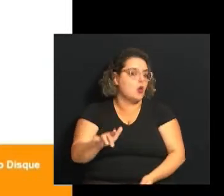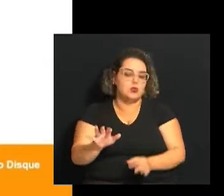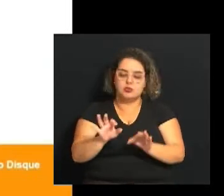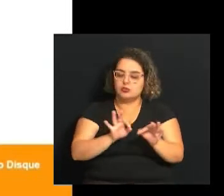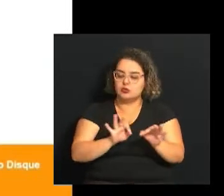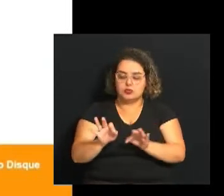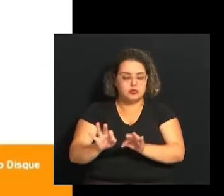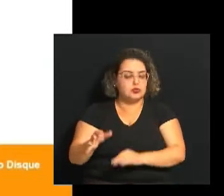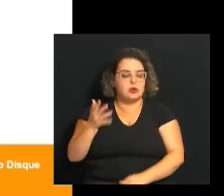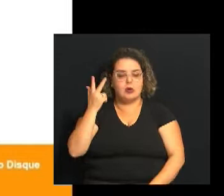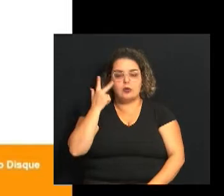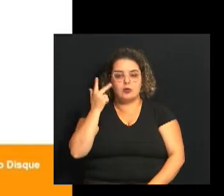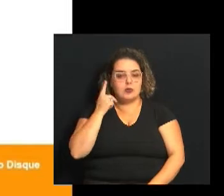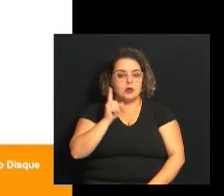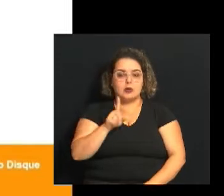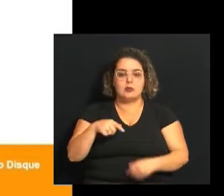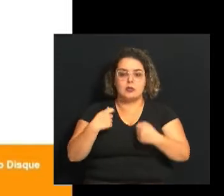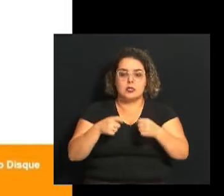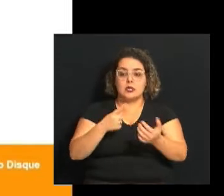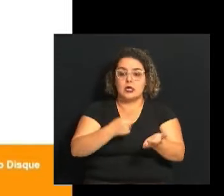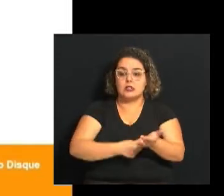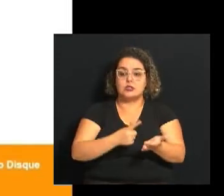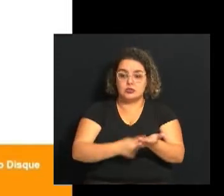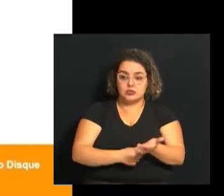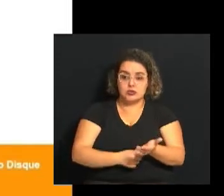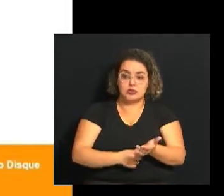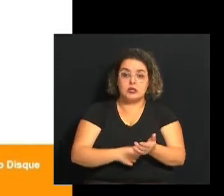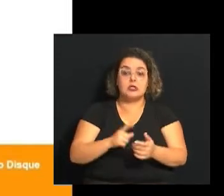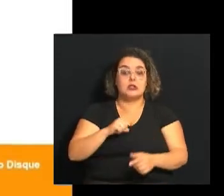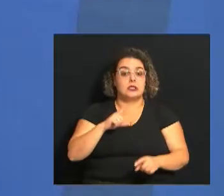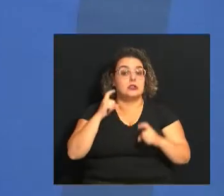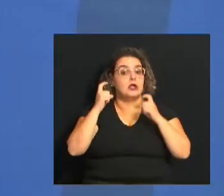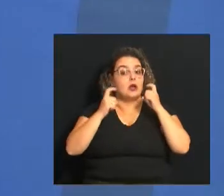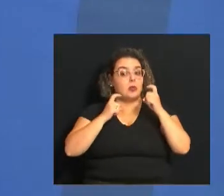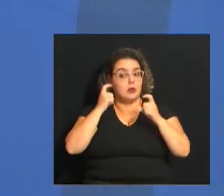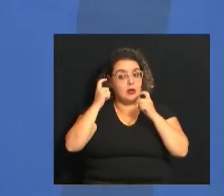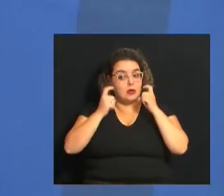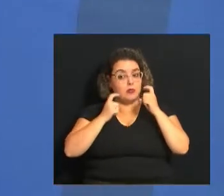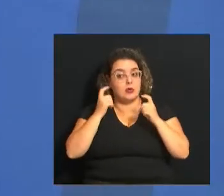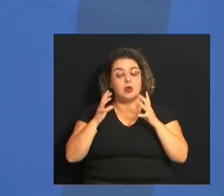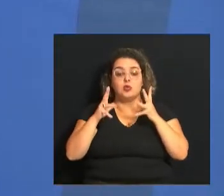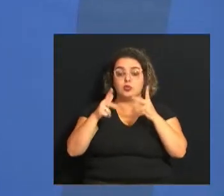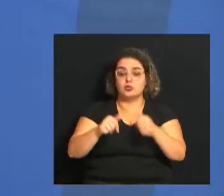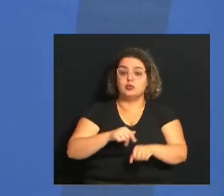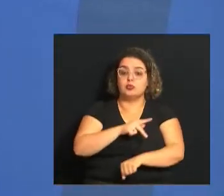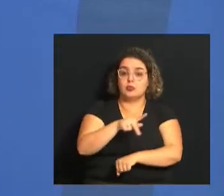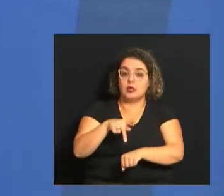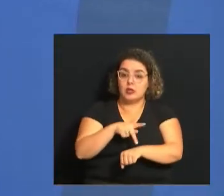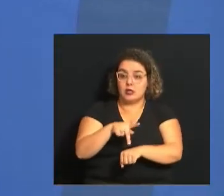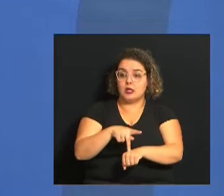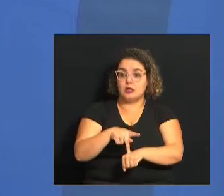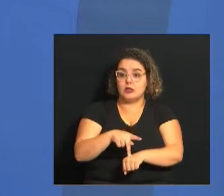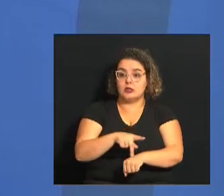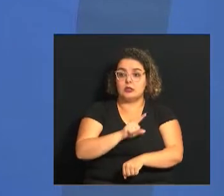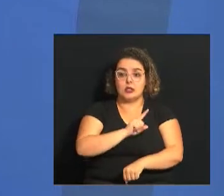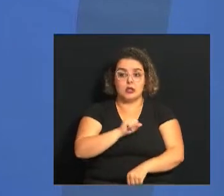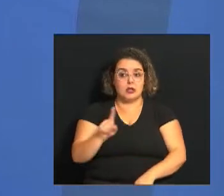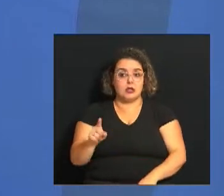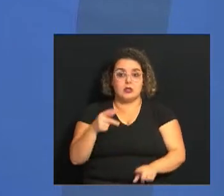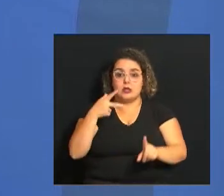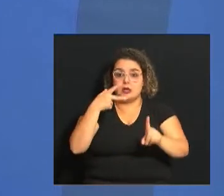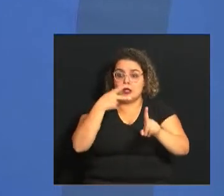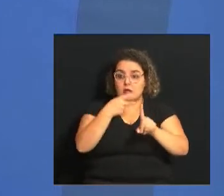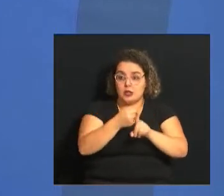não precisa mais agendar. Inclusive, há uma preocupação aí em todo o país das pessoas que não estão tomando a dose